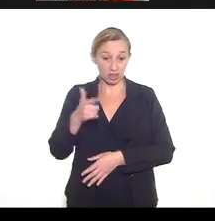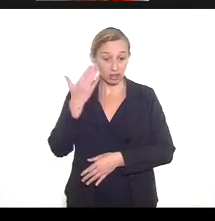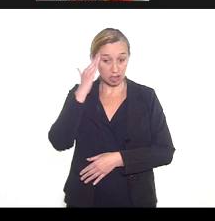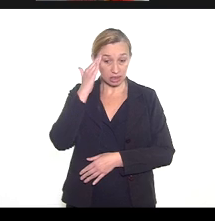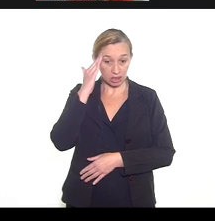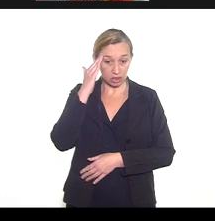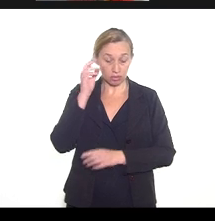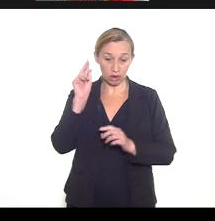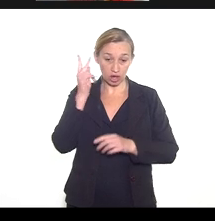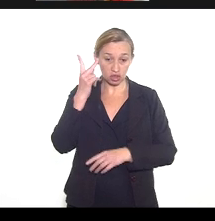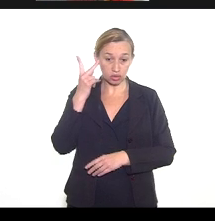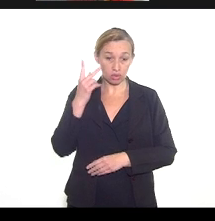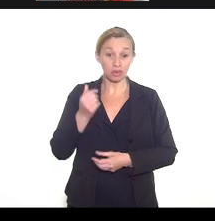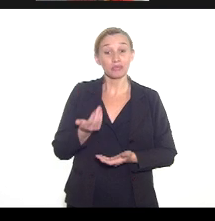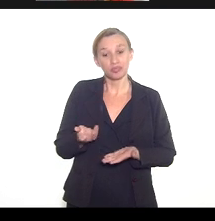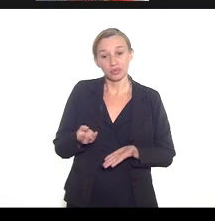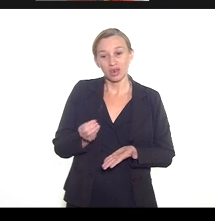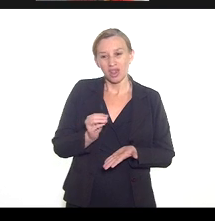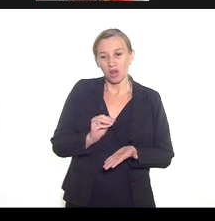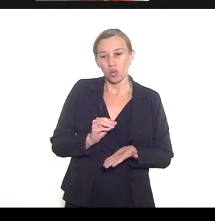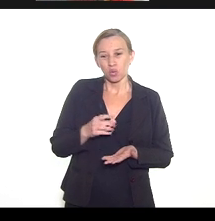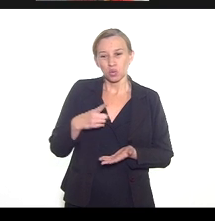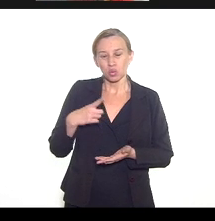história. Hoje que eu vi como é que o som faz falta.